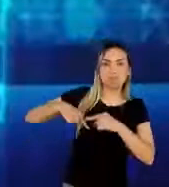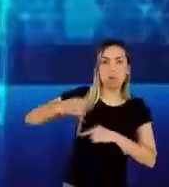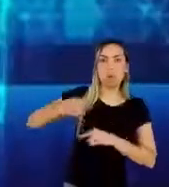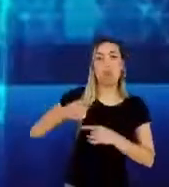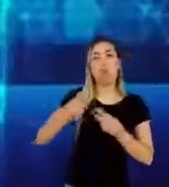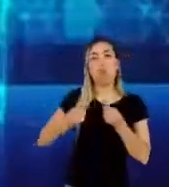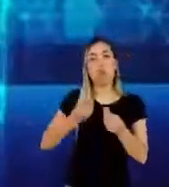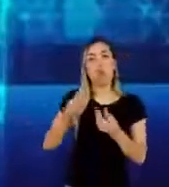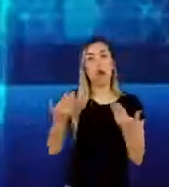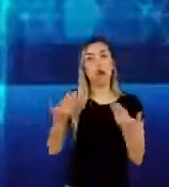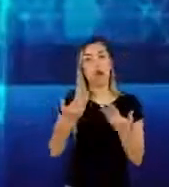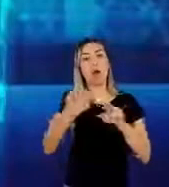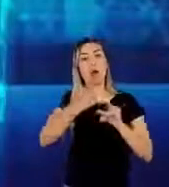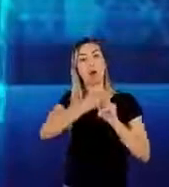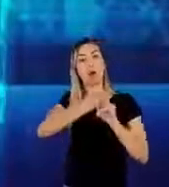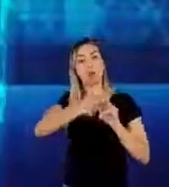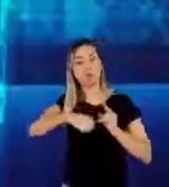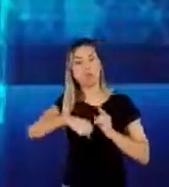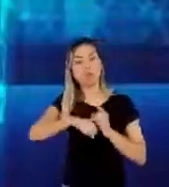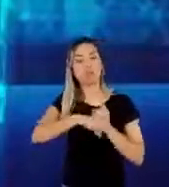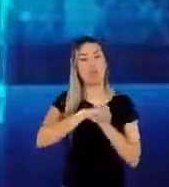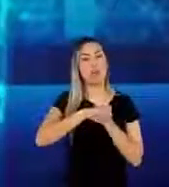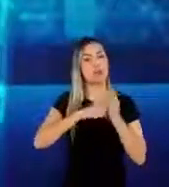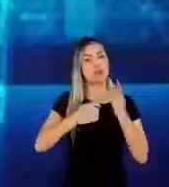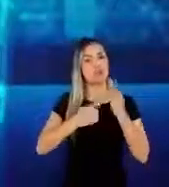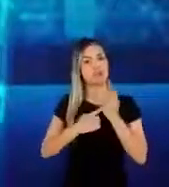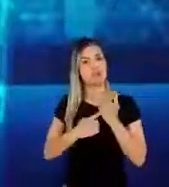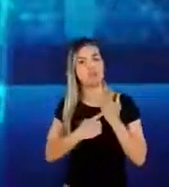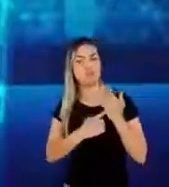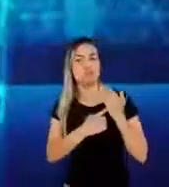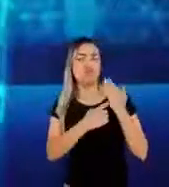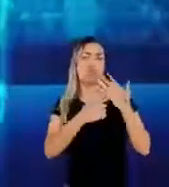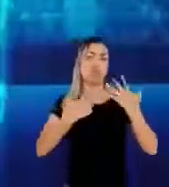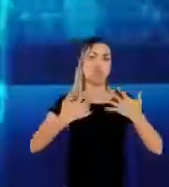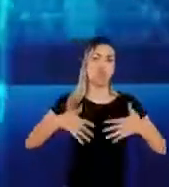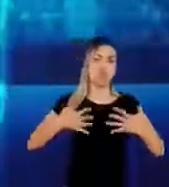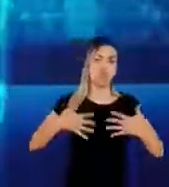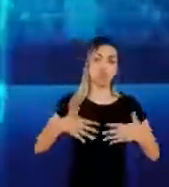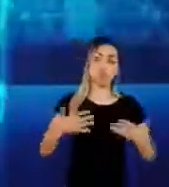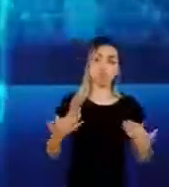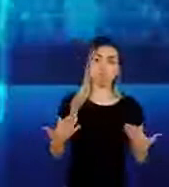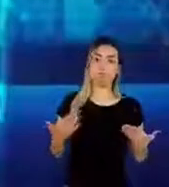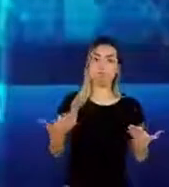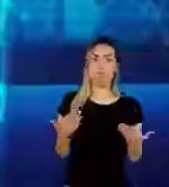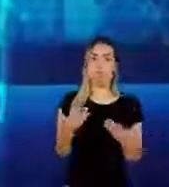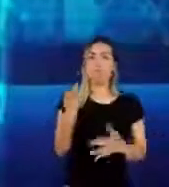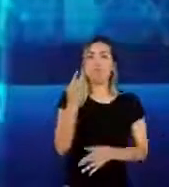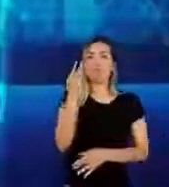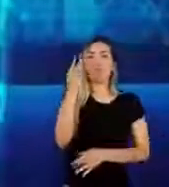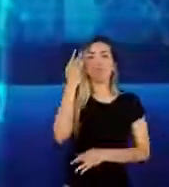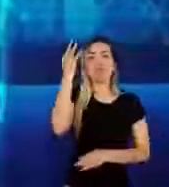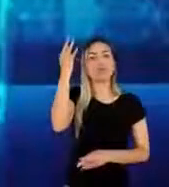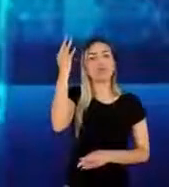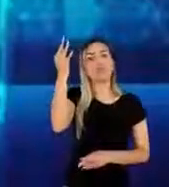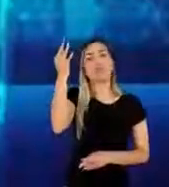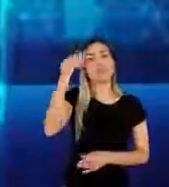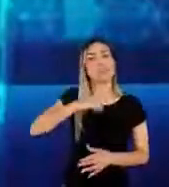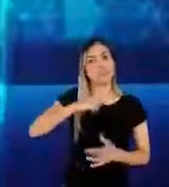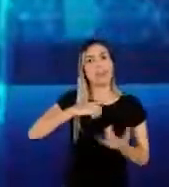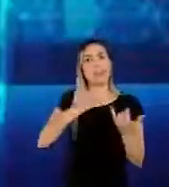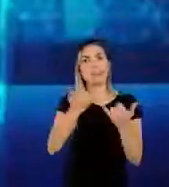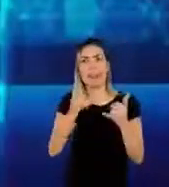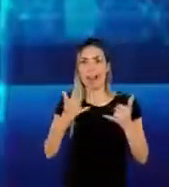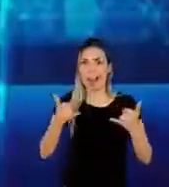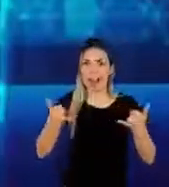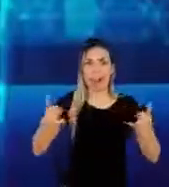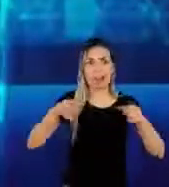sociedade de alta tecnologia. Então, nosso futuro, Gustavo, é eletrizante. E esse futuro ele